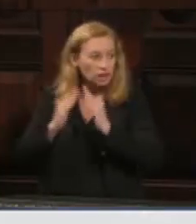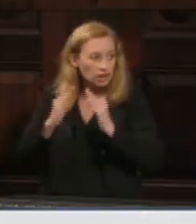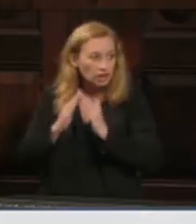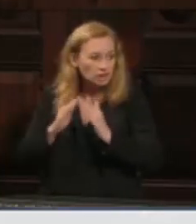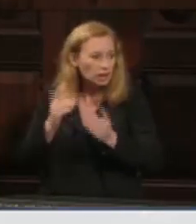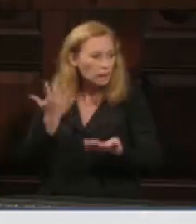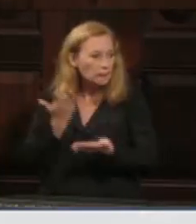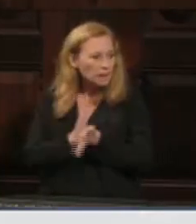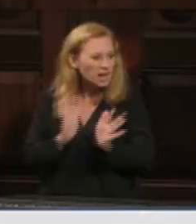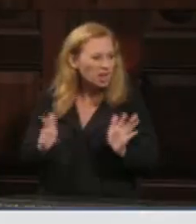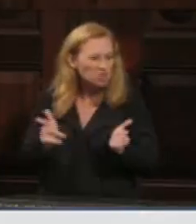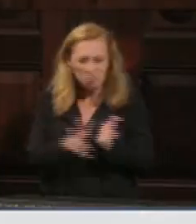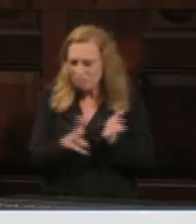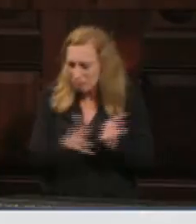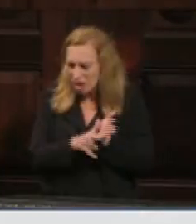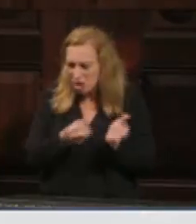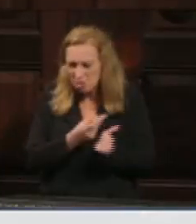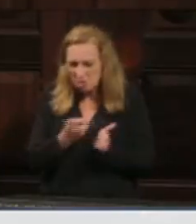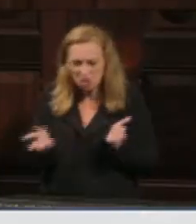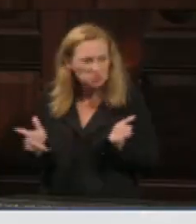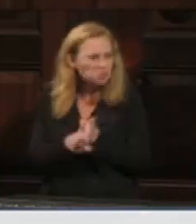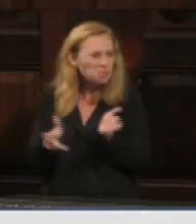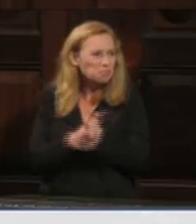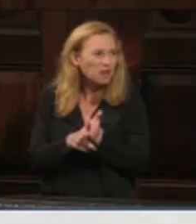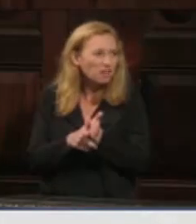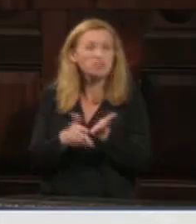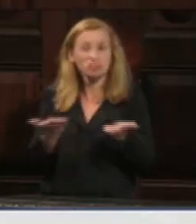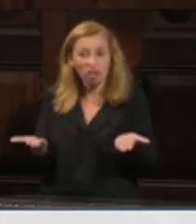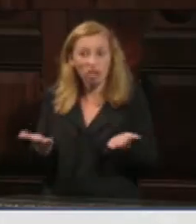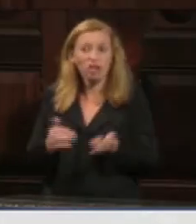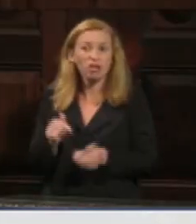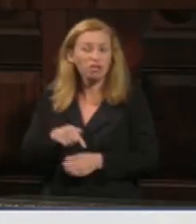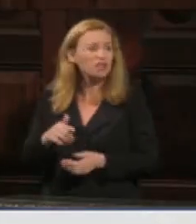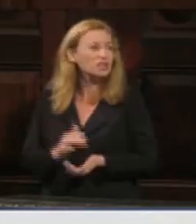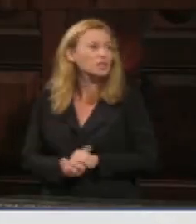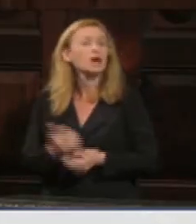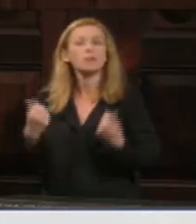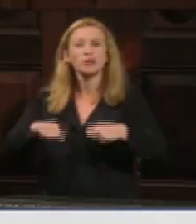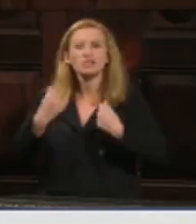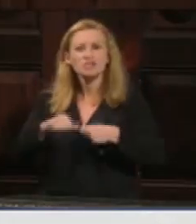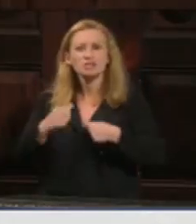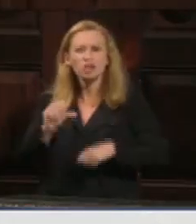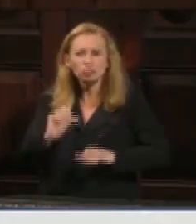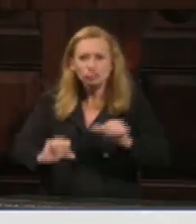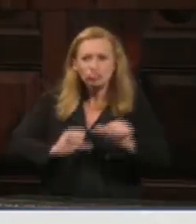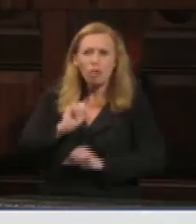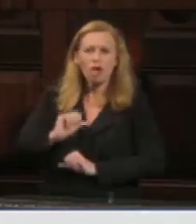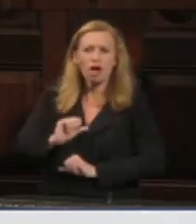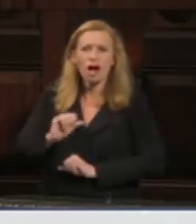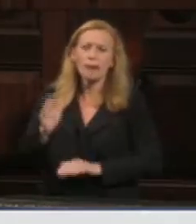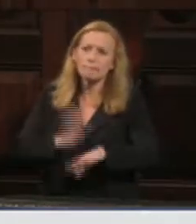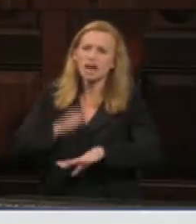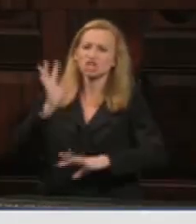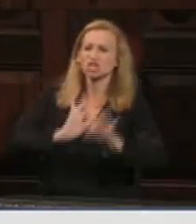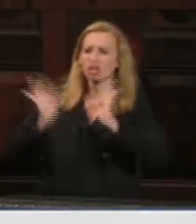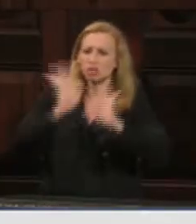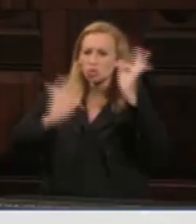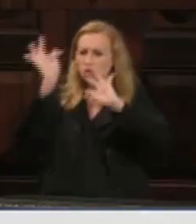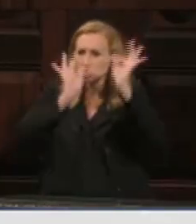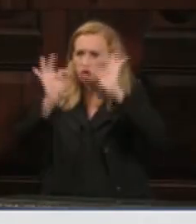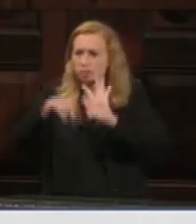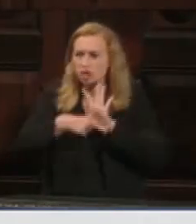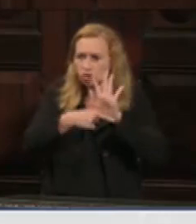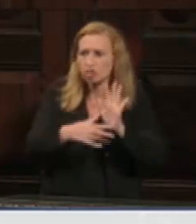papéis, a quantidade de coisas retrógradas que nós temos aqui. Nós precisamos dar para os parlamentares mais tecnologias para eles exercerem melhor o